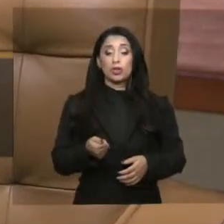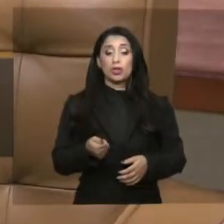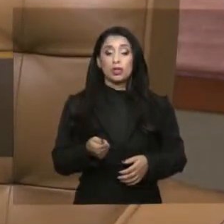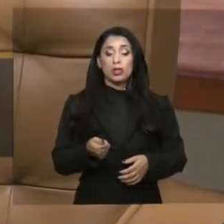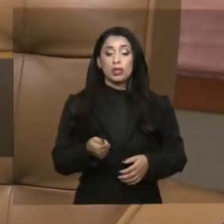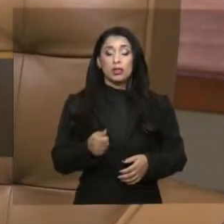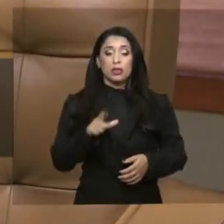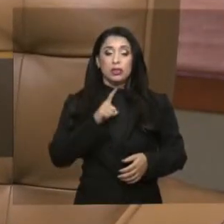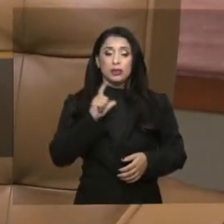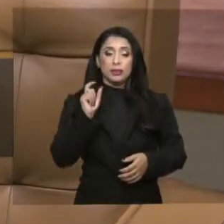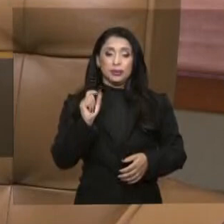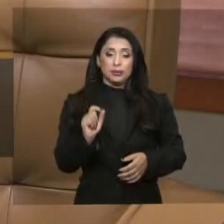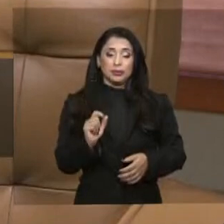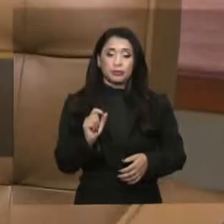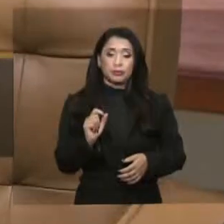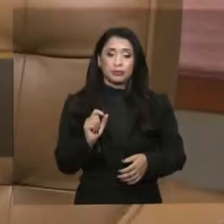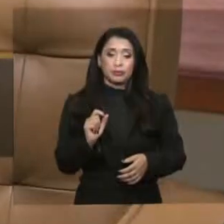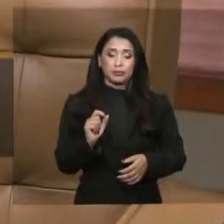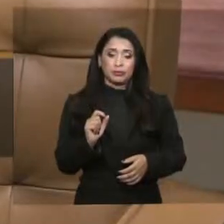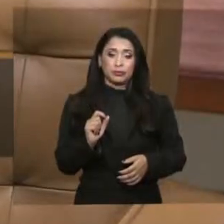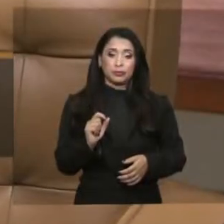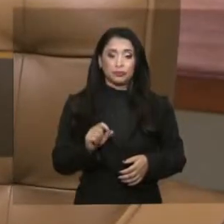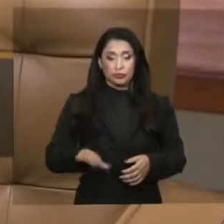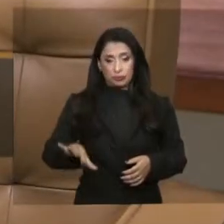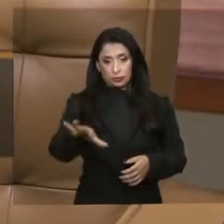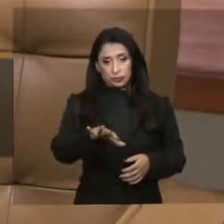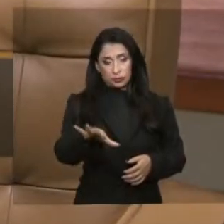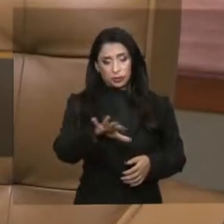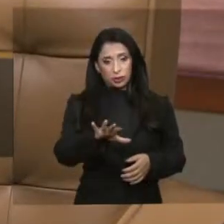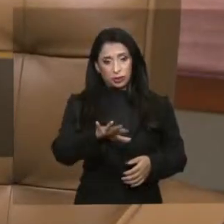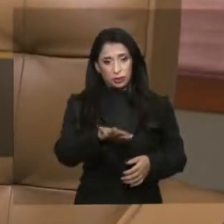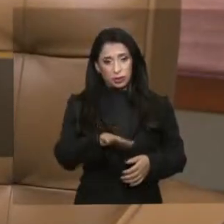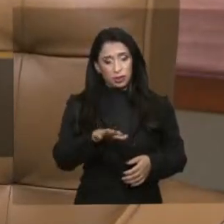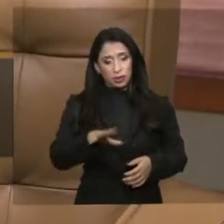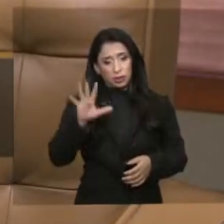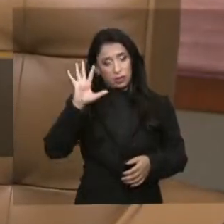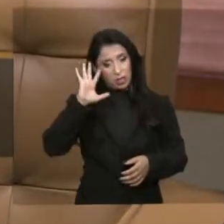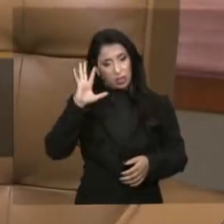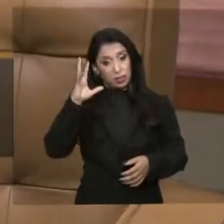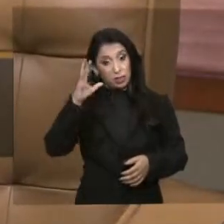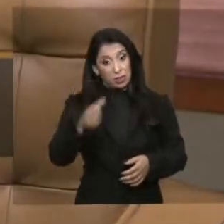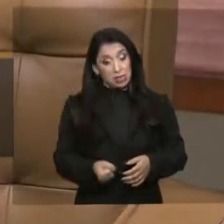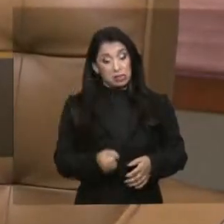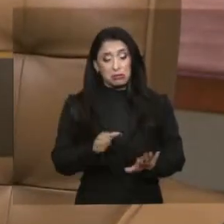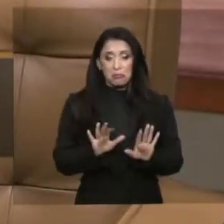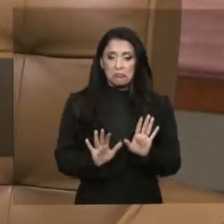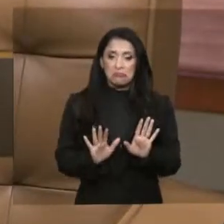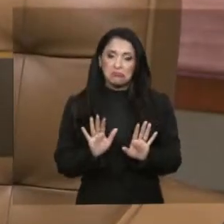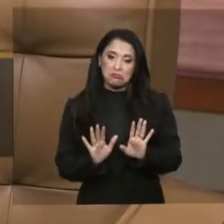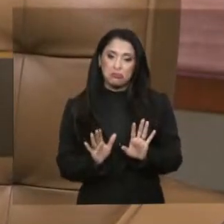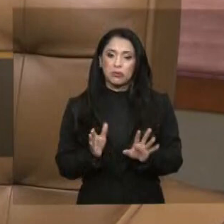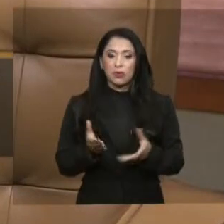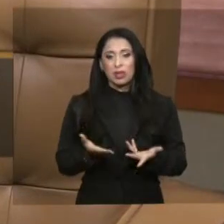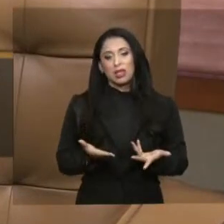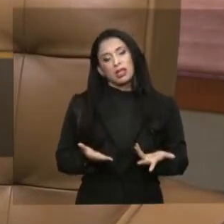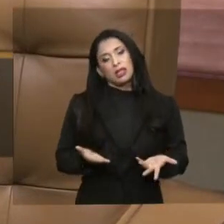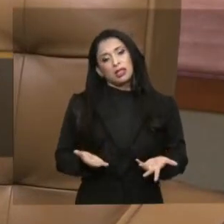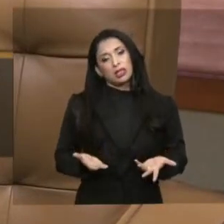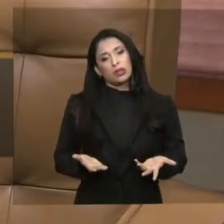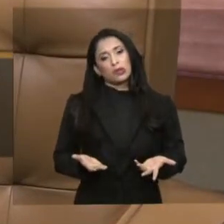a aplicação, né, extraterritorial das sentenças, né? Talvez até isso fosse muito